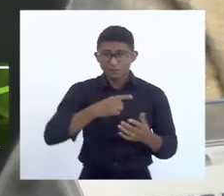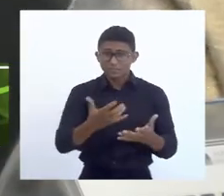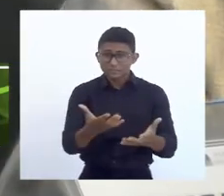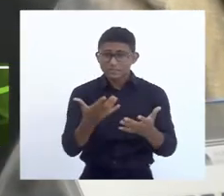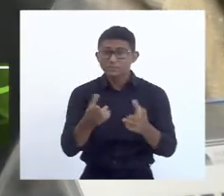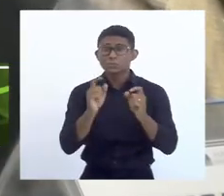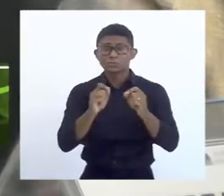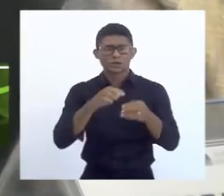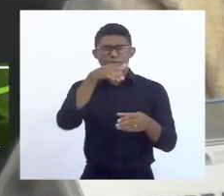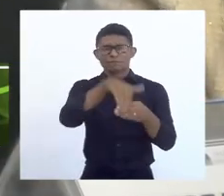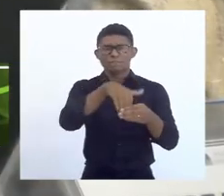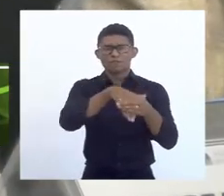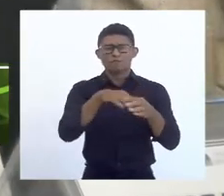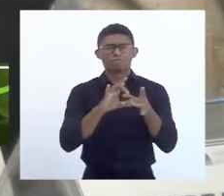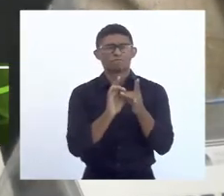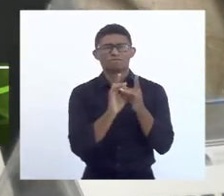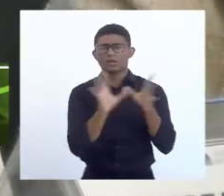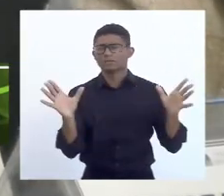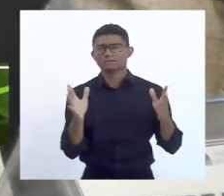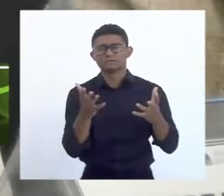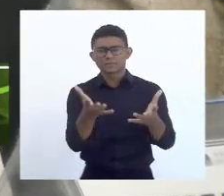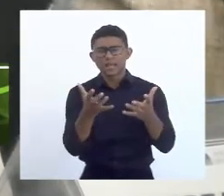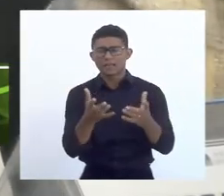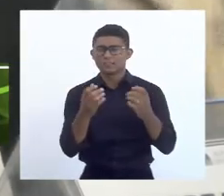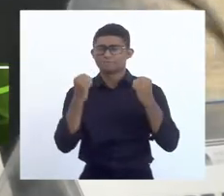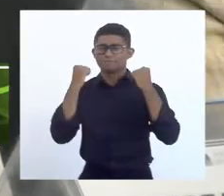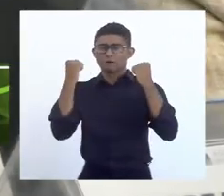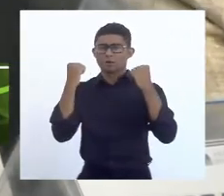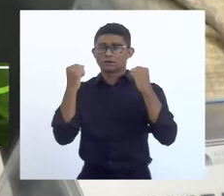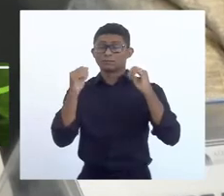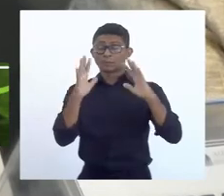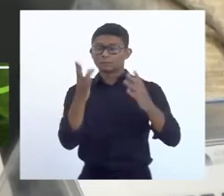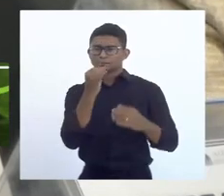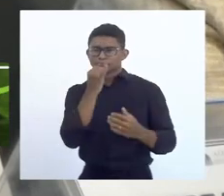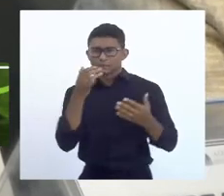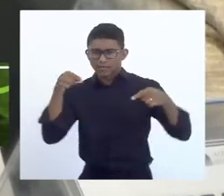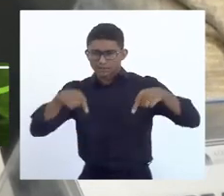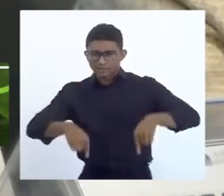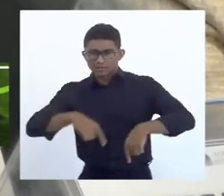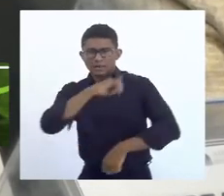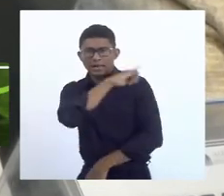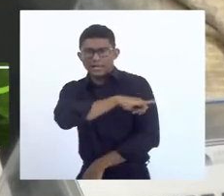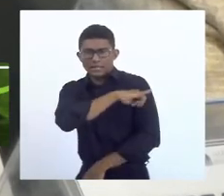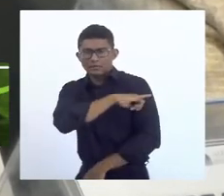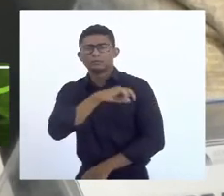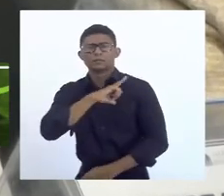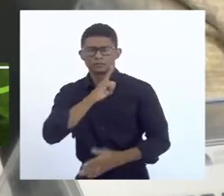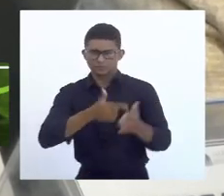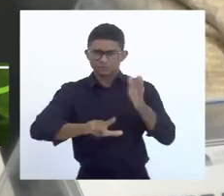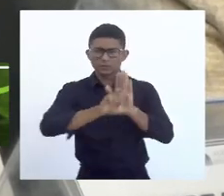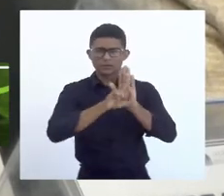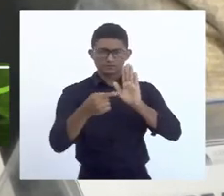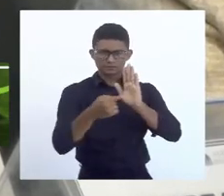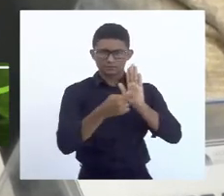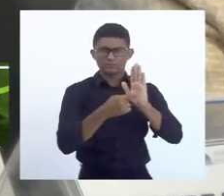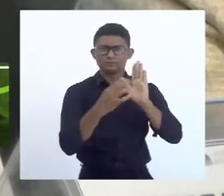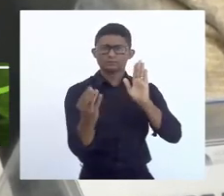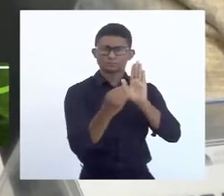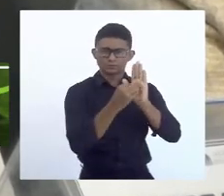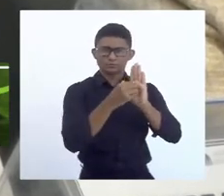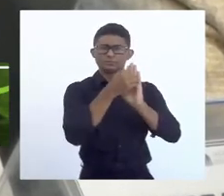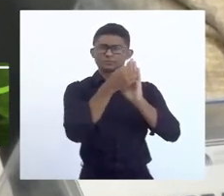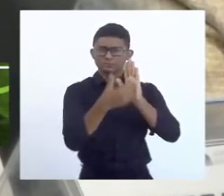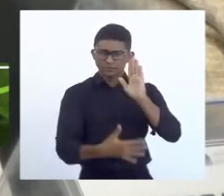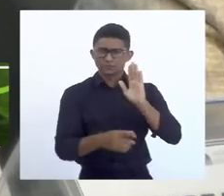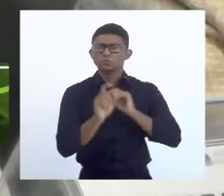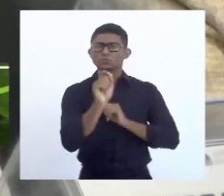forte. Atualmente, o Estado do Rio de Janeiro tem uma legislação que trata sobre o assédio à